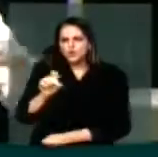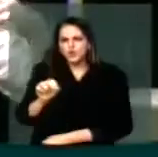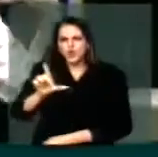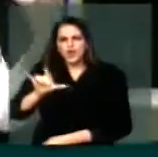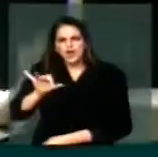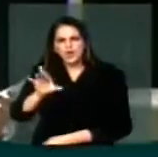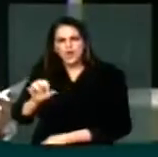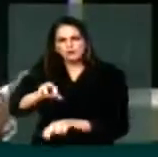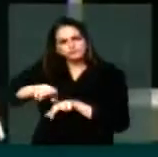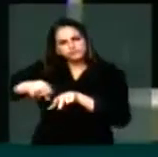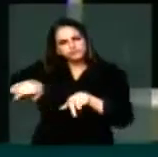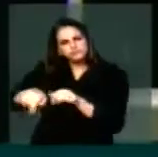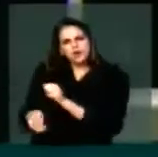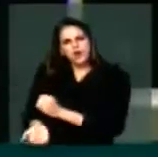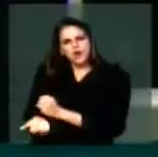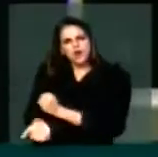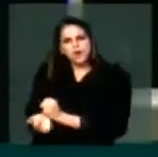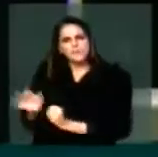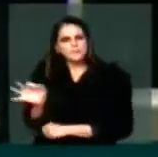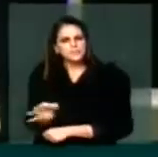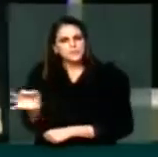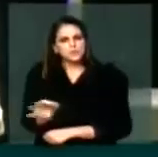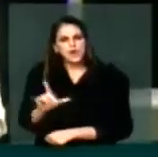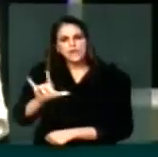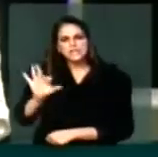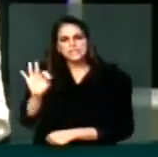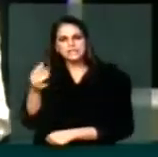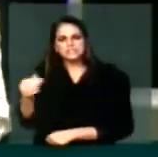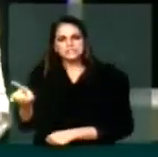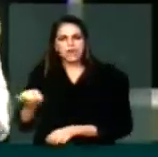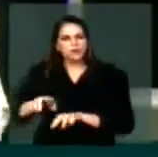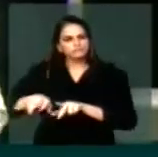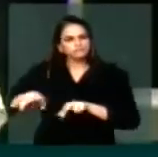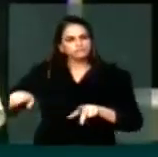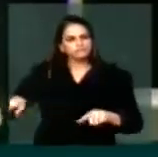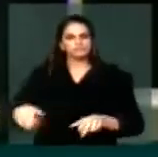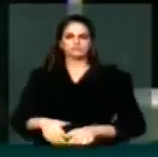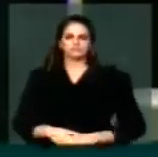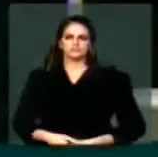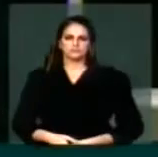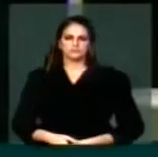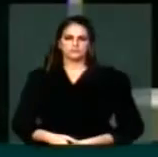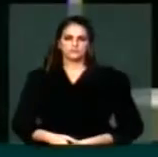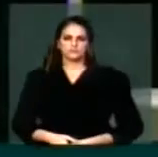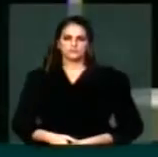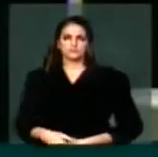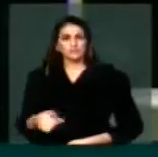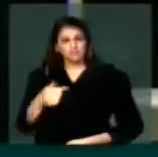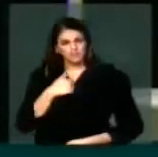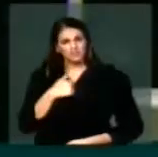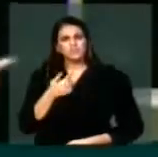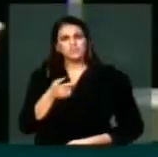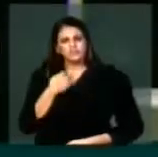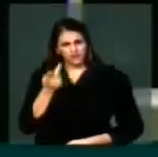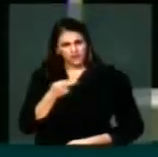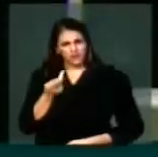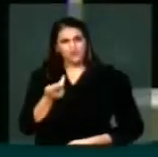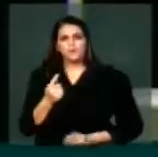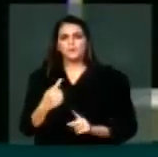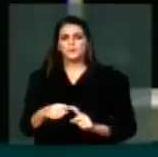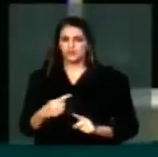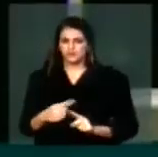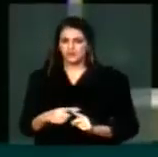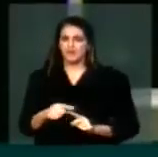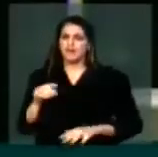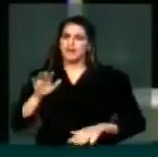doleiros e de propinas percentuais sobre licitações. E digo isso porque muitas vezes algumas